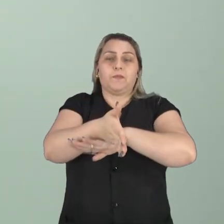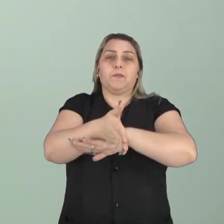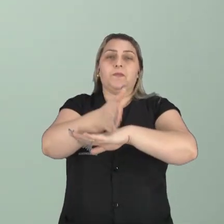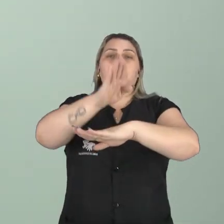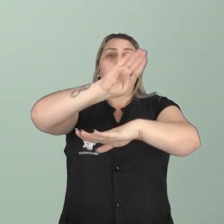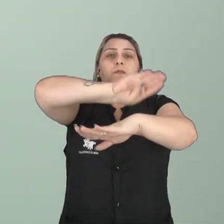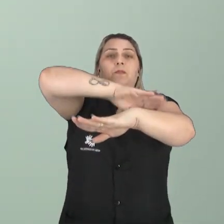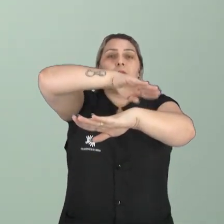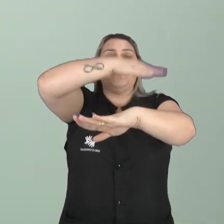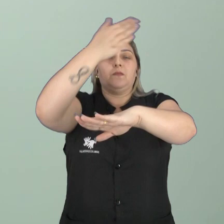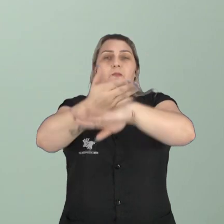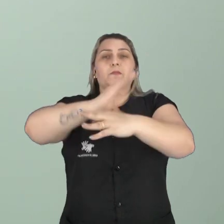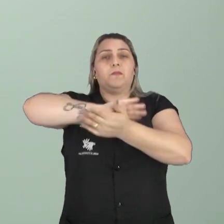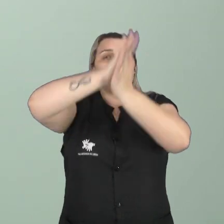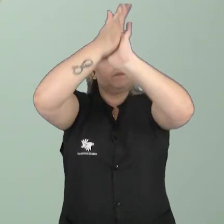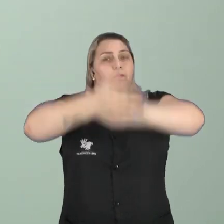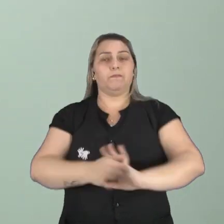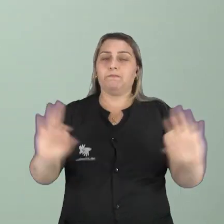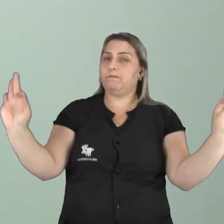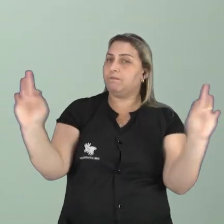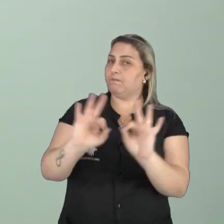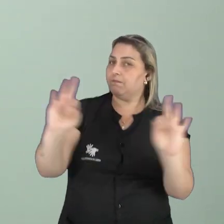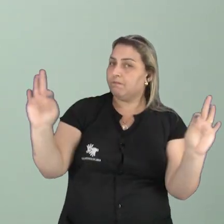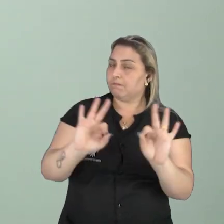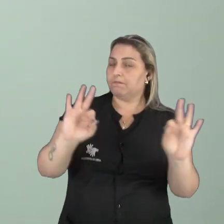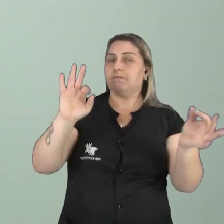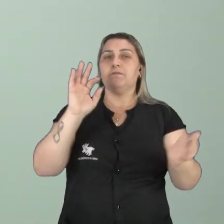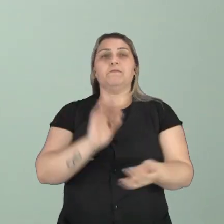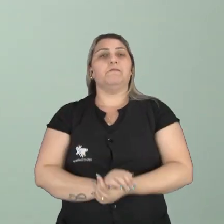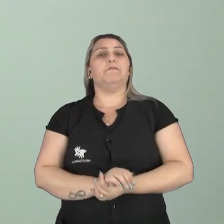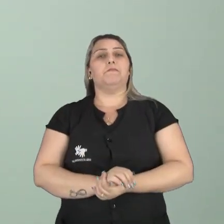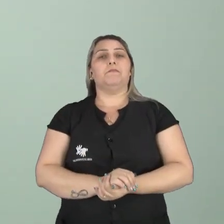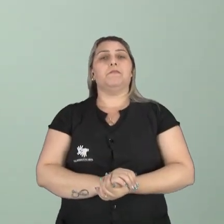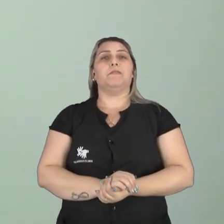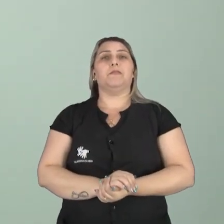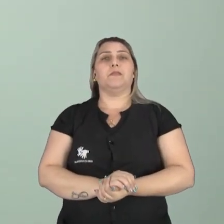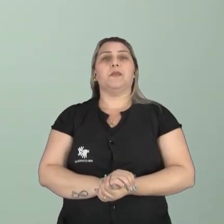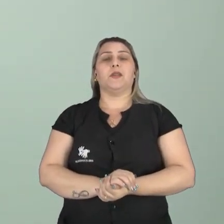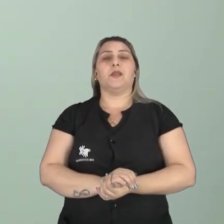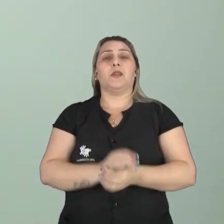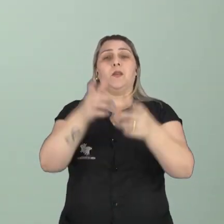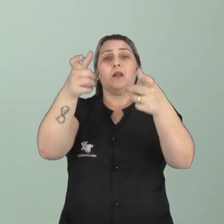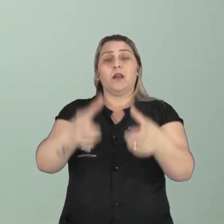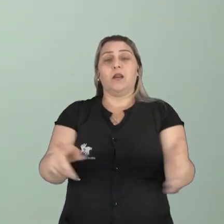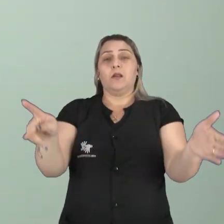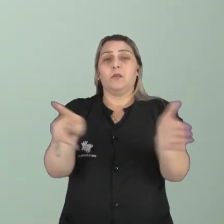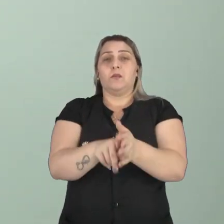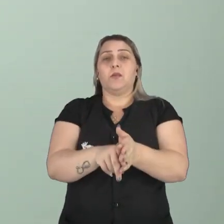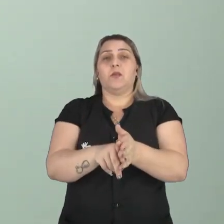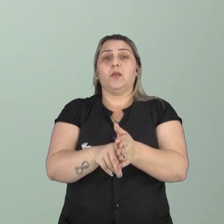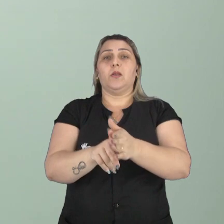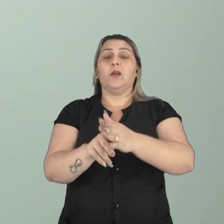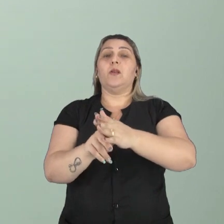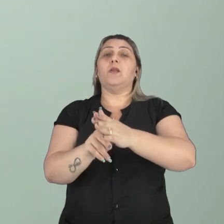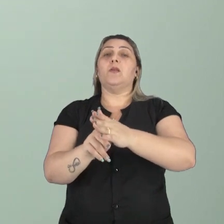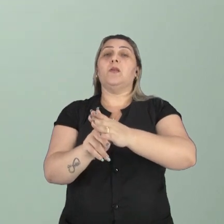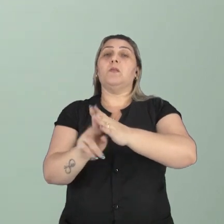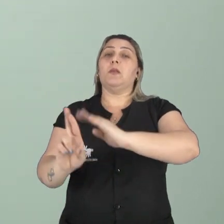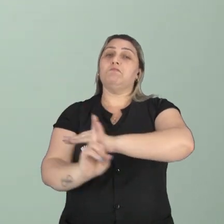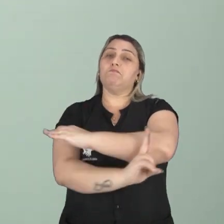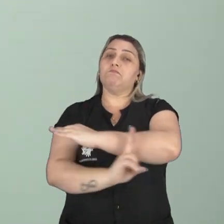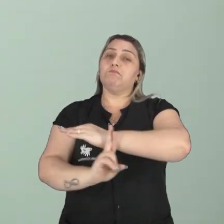uma montanha e faz uma modificação e ele deixa de ser uma montanha, passa a ser uma área para uma rodovia, por